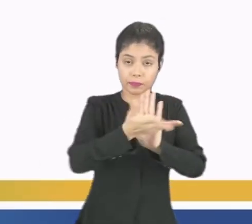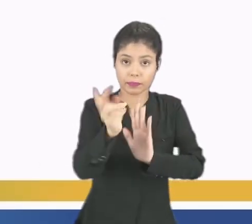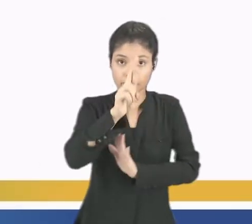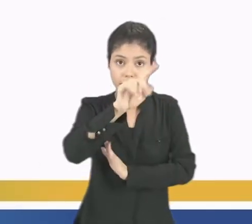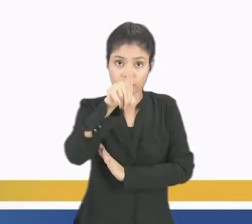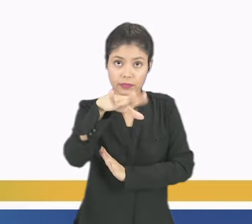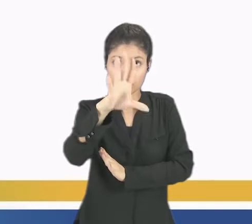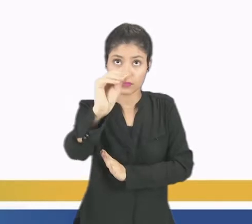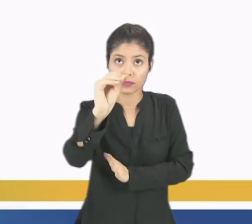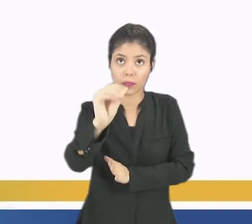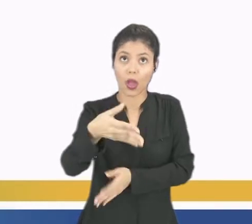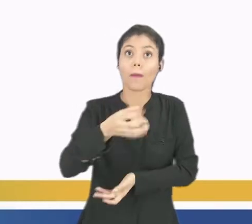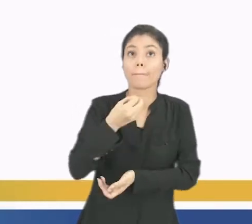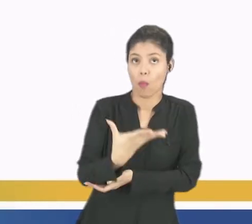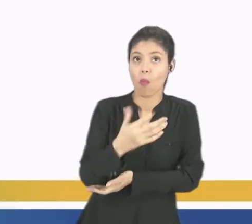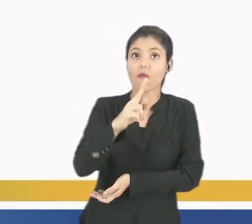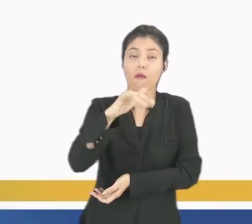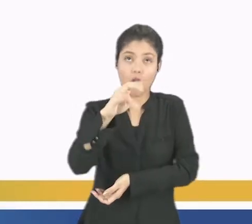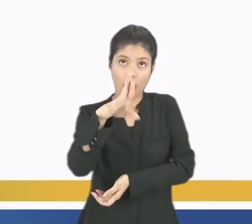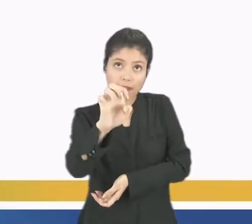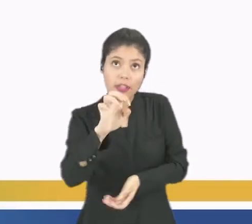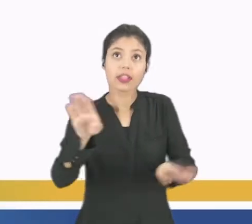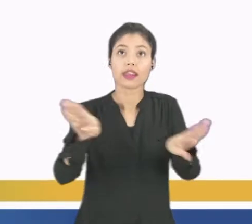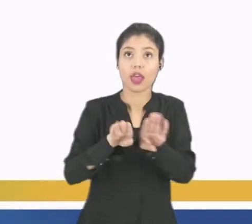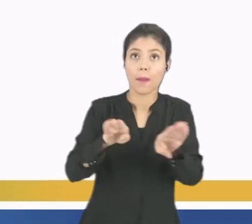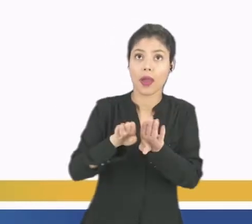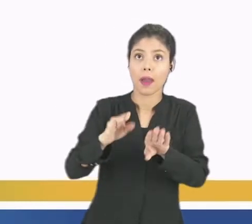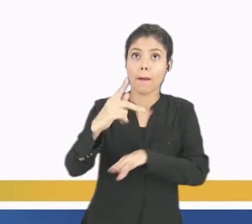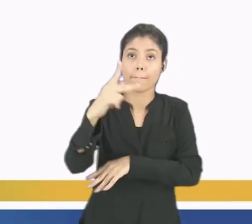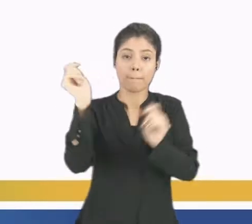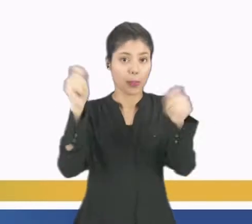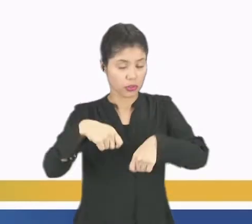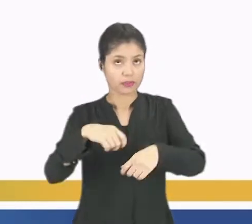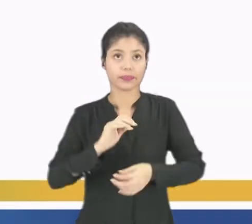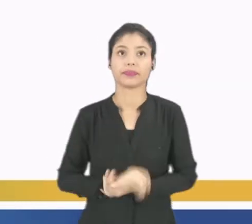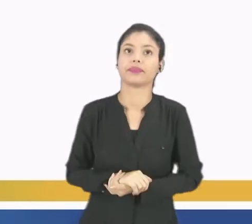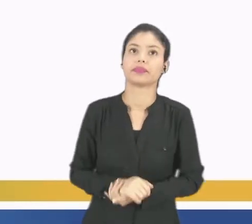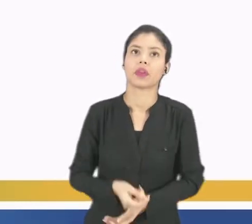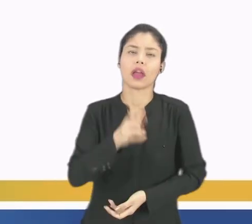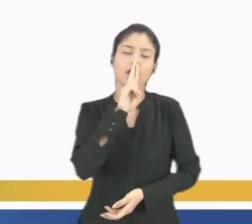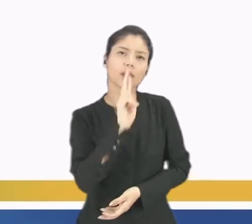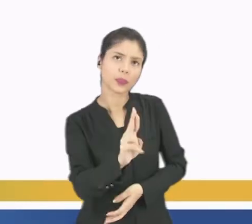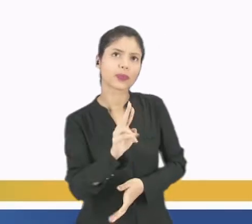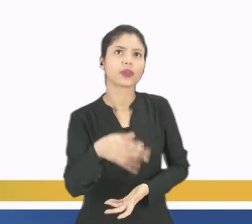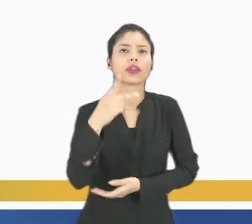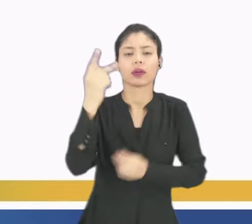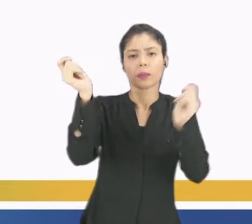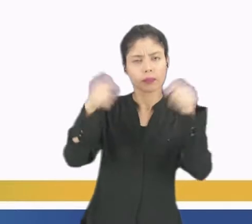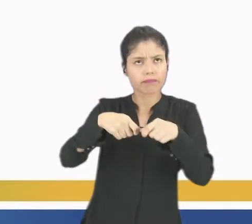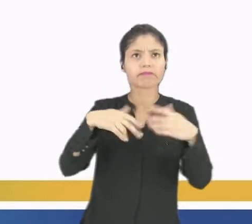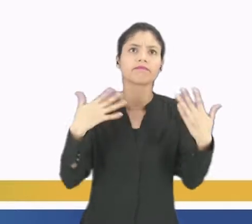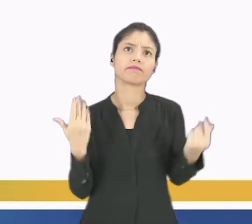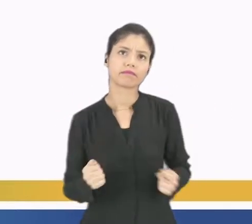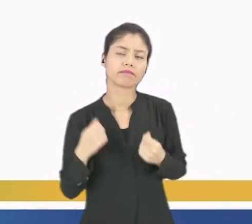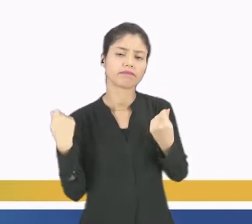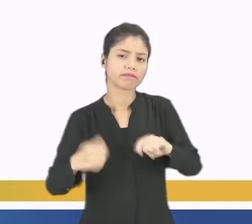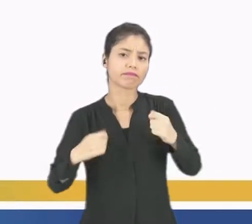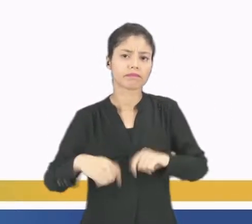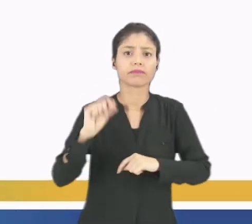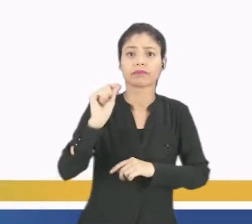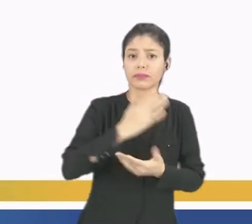razão entre os casos favoráveis e os casos possíveis. Para o cálculo de probabilidade, nós